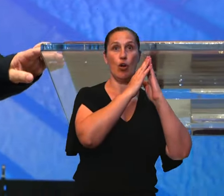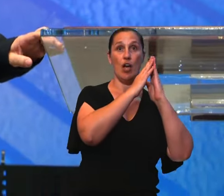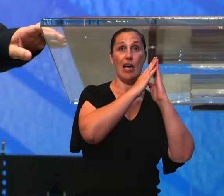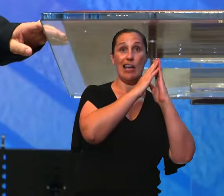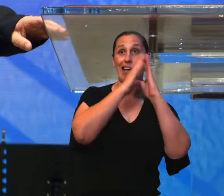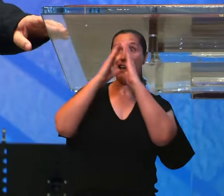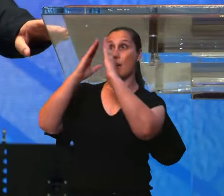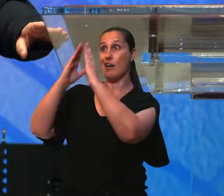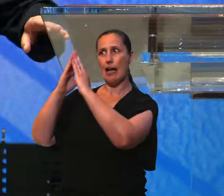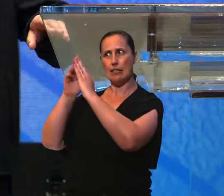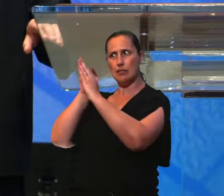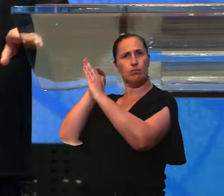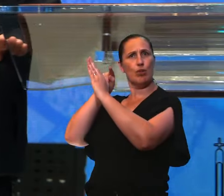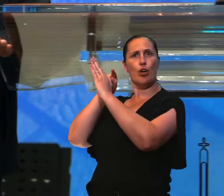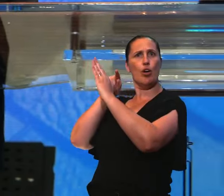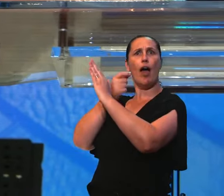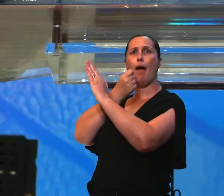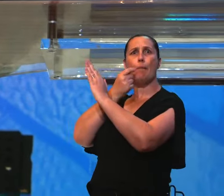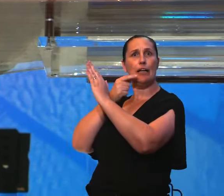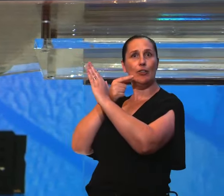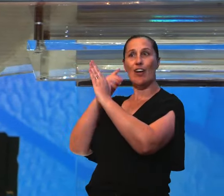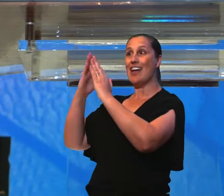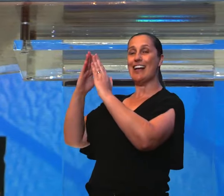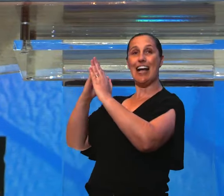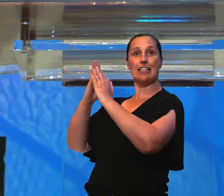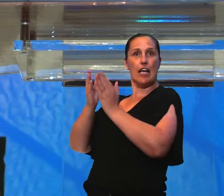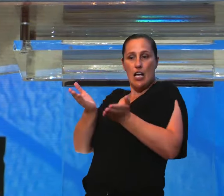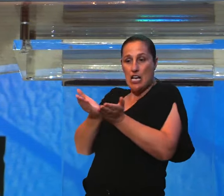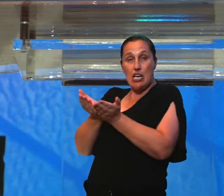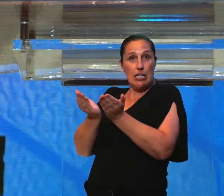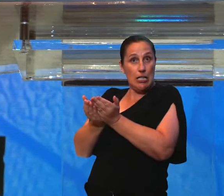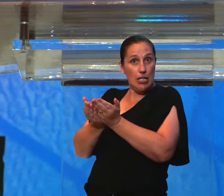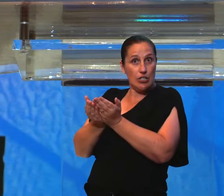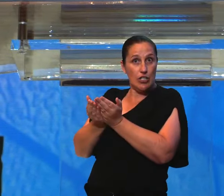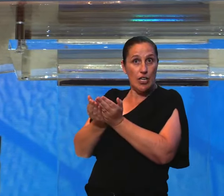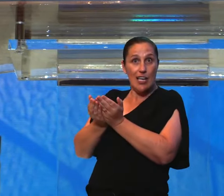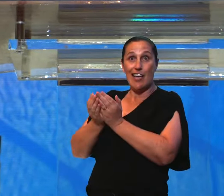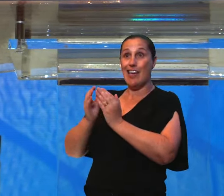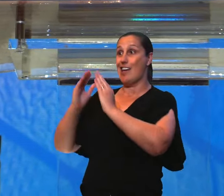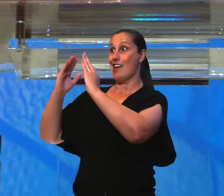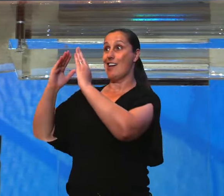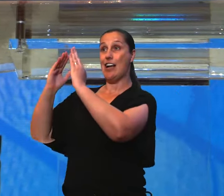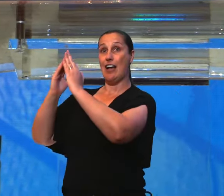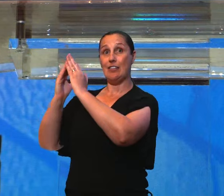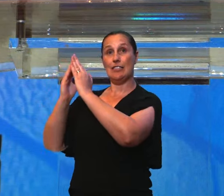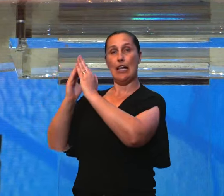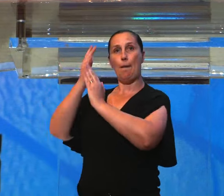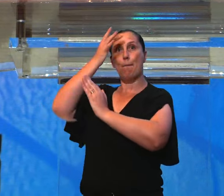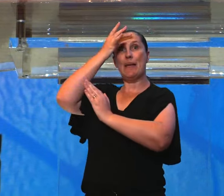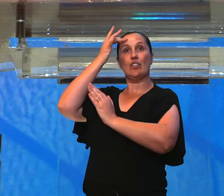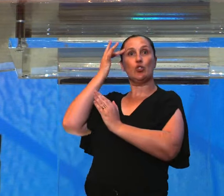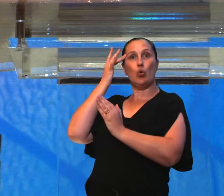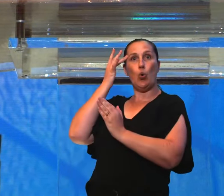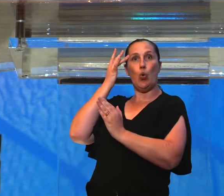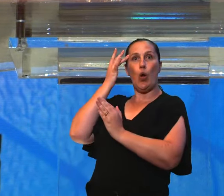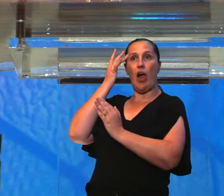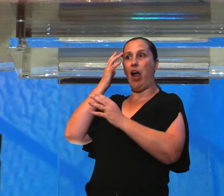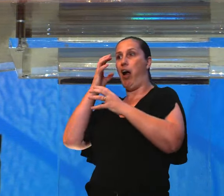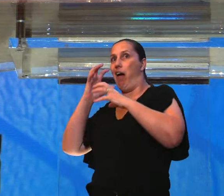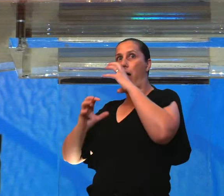para sua casa Casa dos crentes Casa dos barraqueiro crente casa